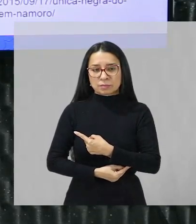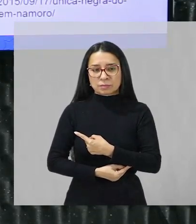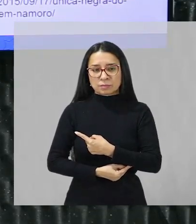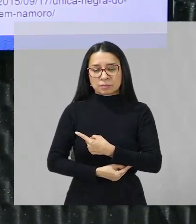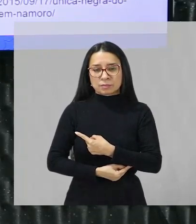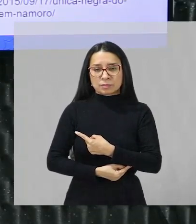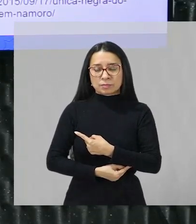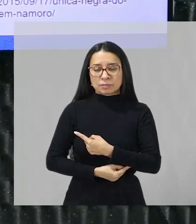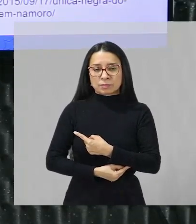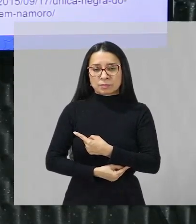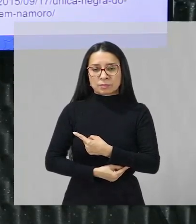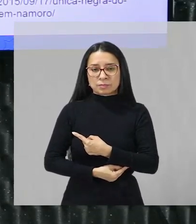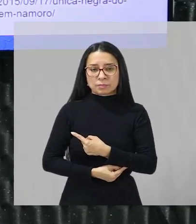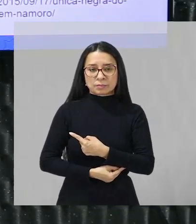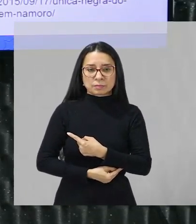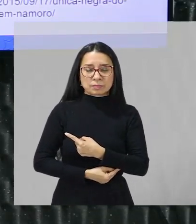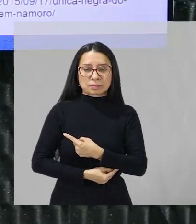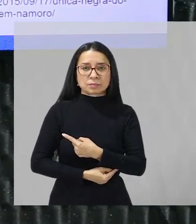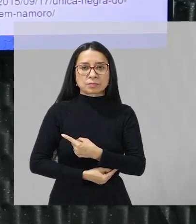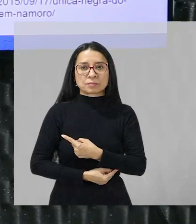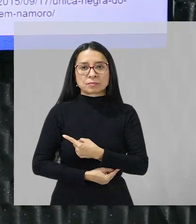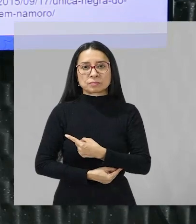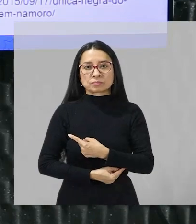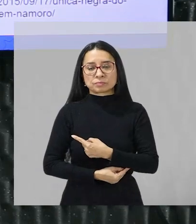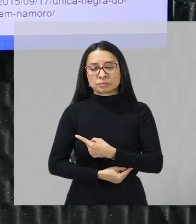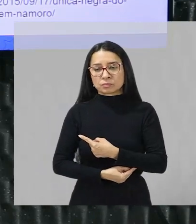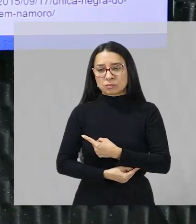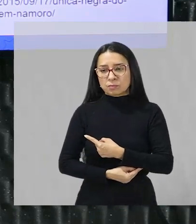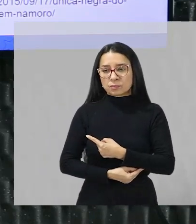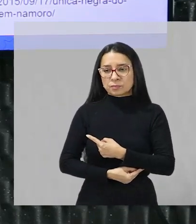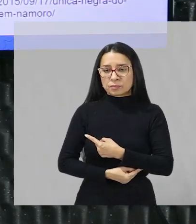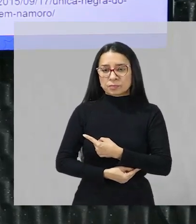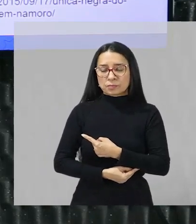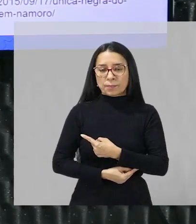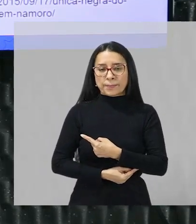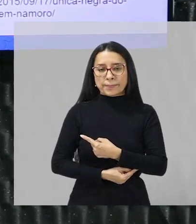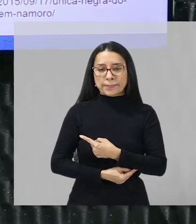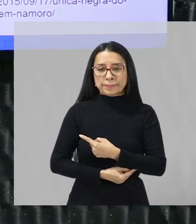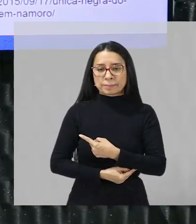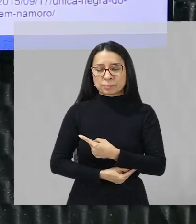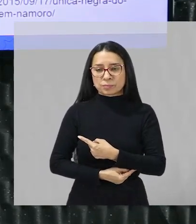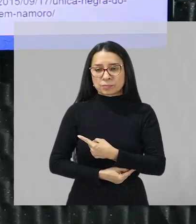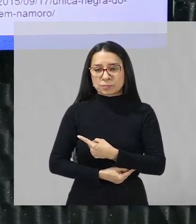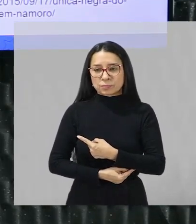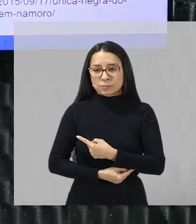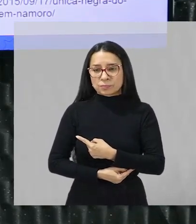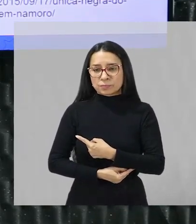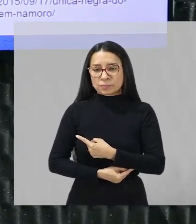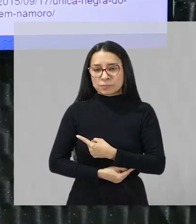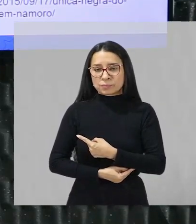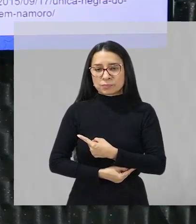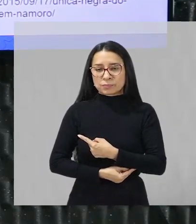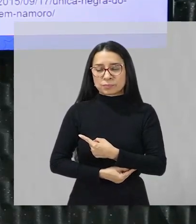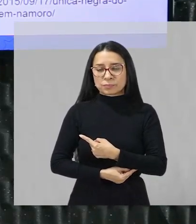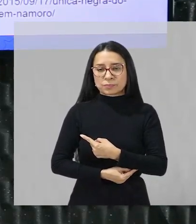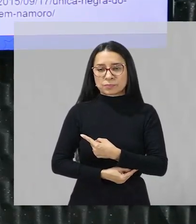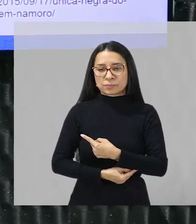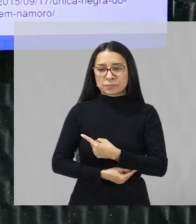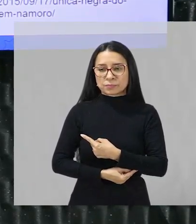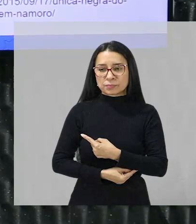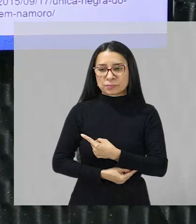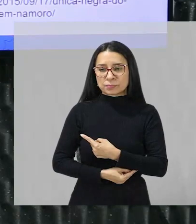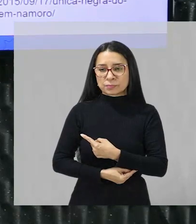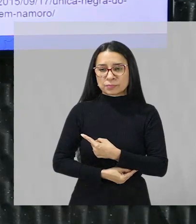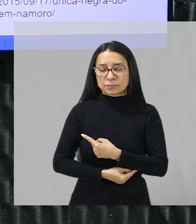situações delicadas, inclusive até com a família de um ex-namorado. Passei por diversas situações, diz ela. Quando